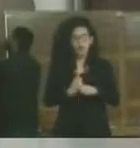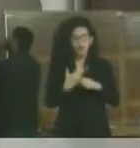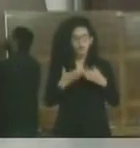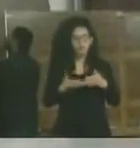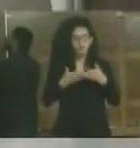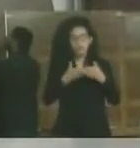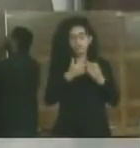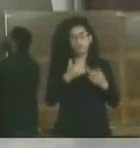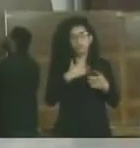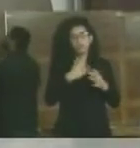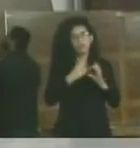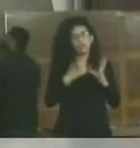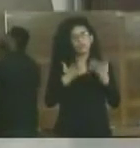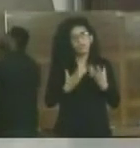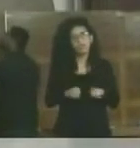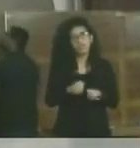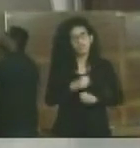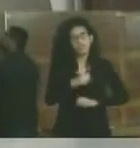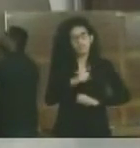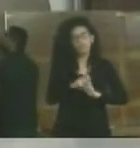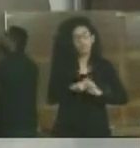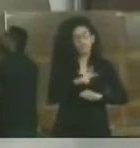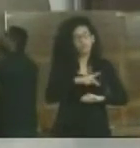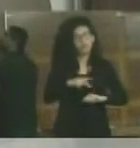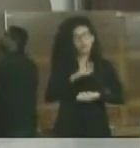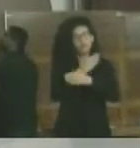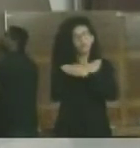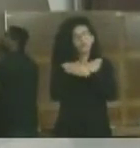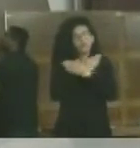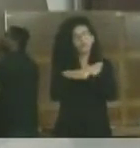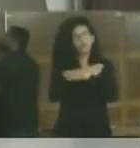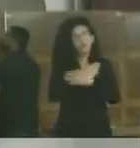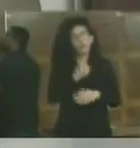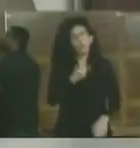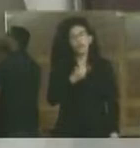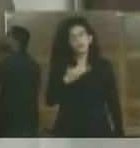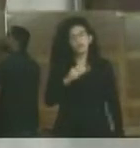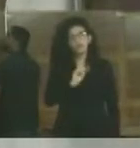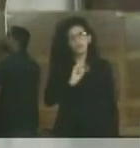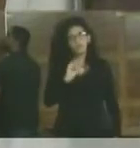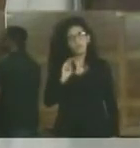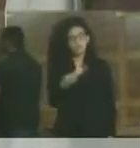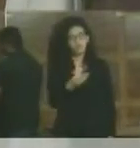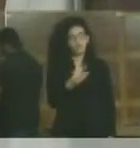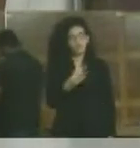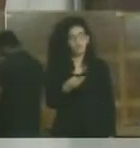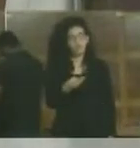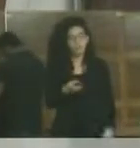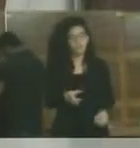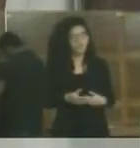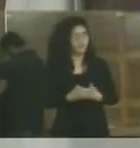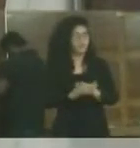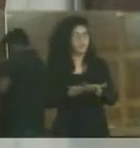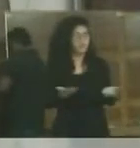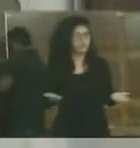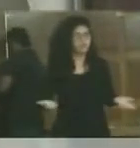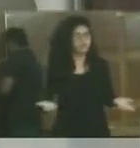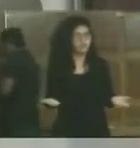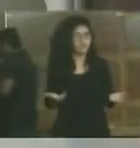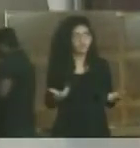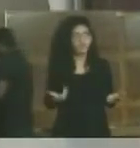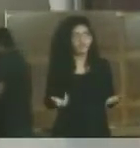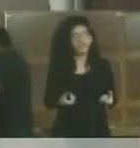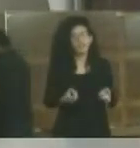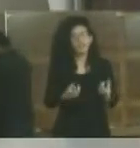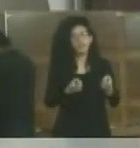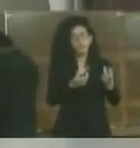podemos deixar um país com tantos desempregados, 12 milhões de desempregados, e deixar ir para corte para